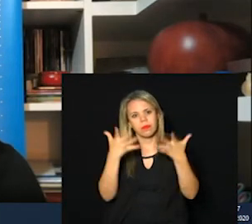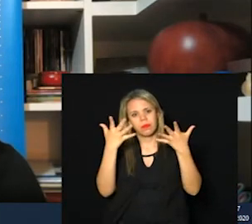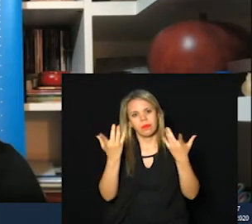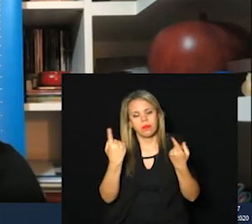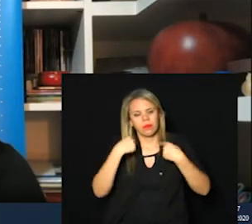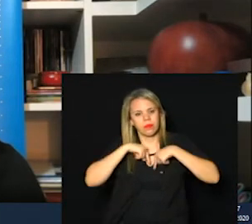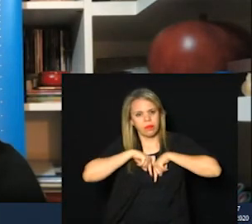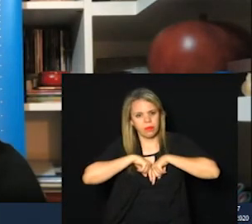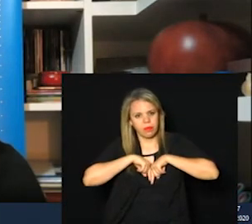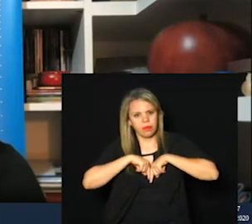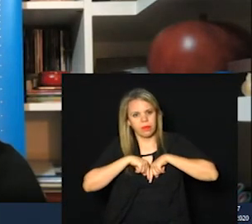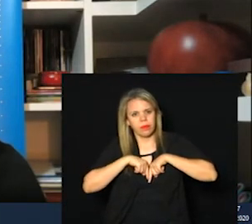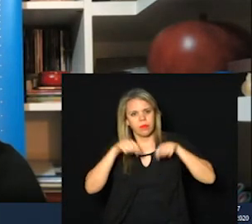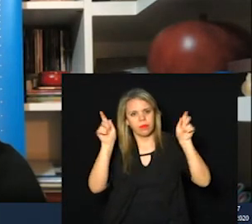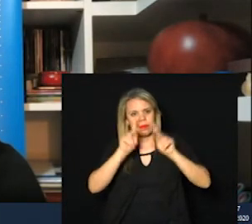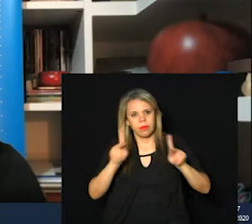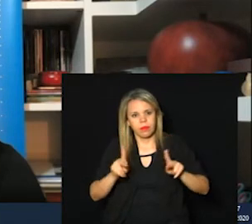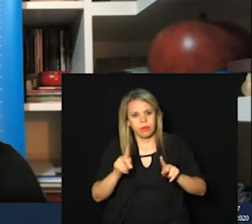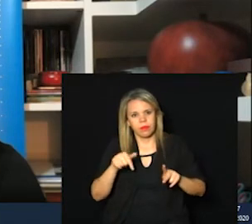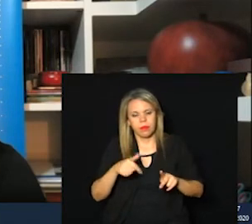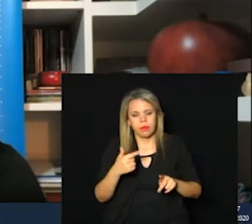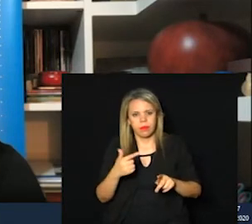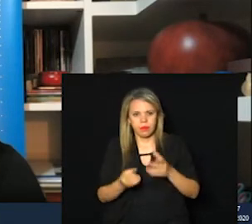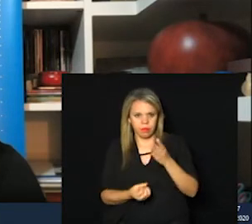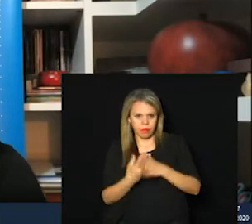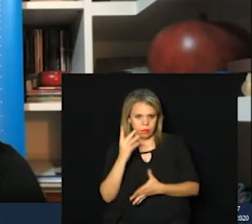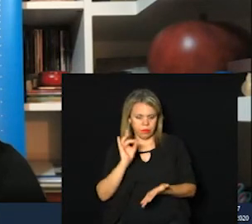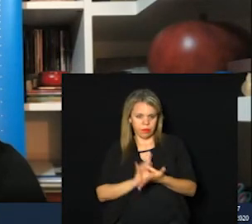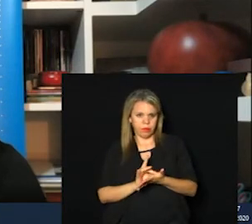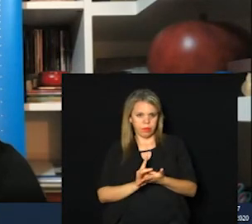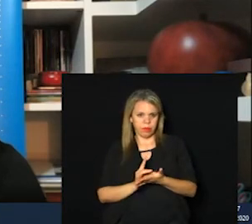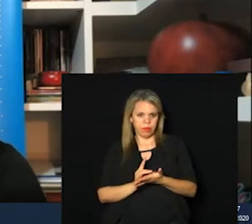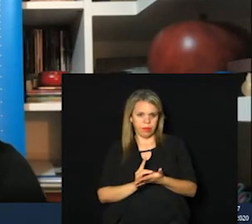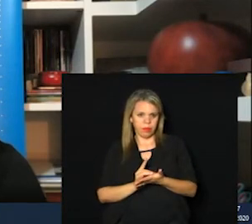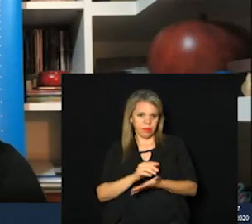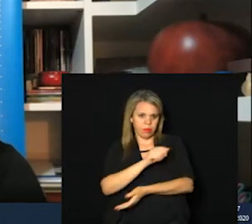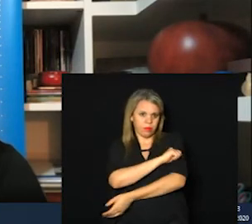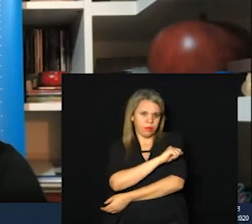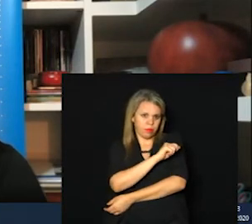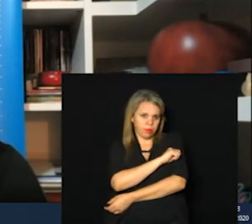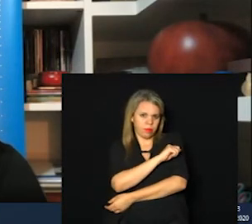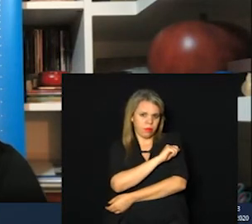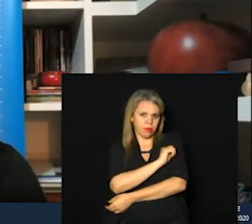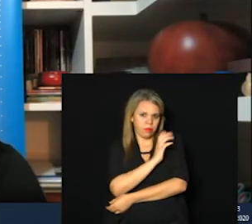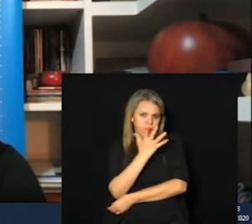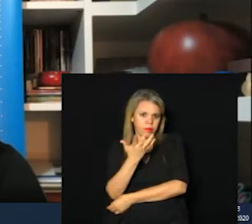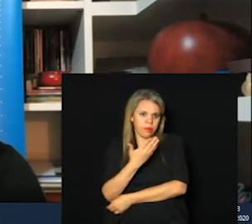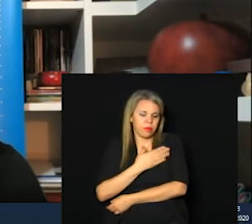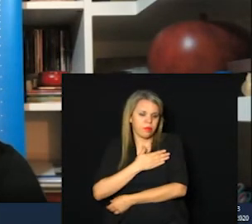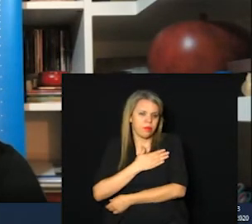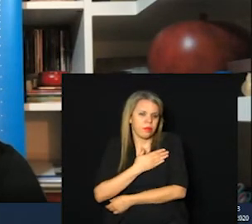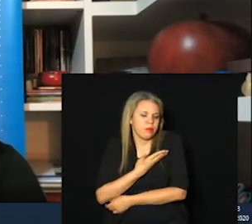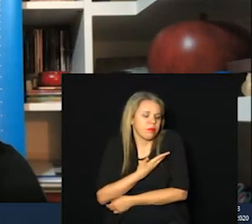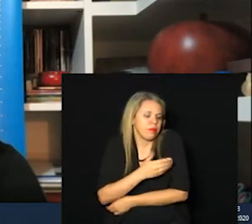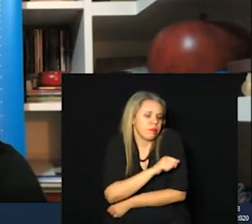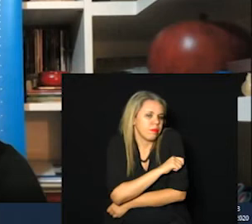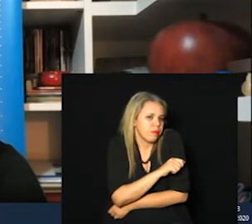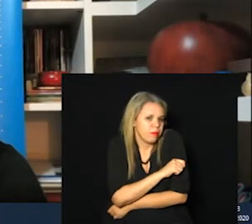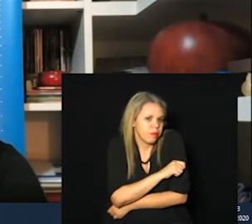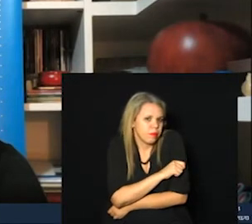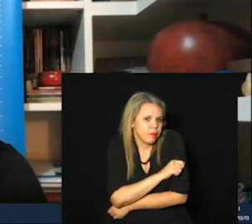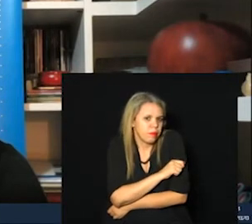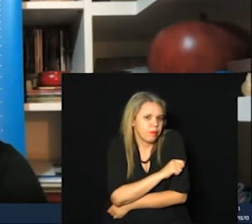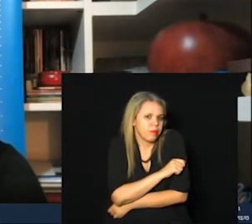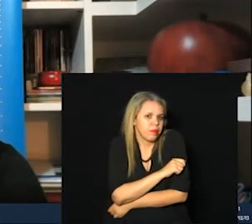interior. E aqui tem mais um fato, esse mais recente, de um meu aluno, um meu querido aluno que